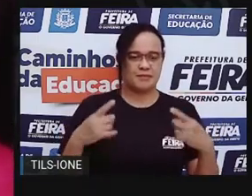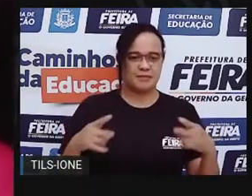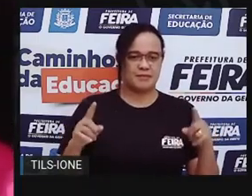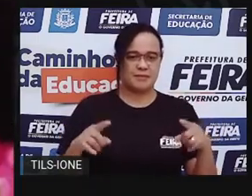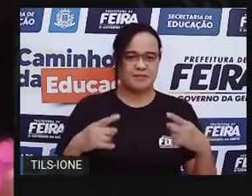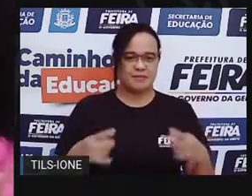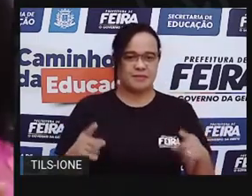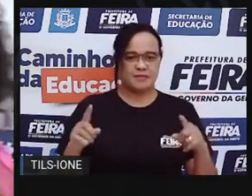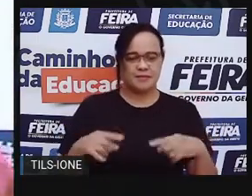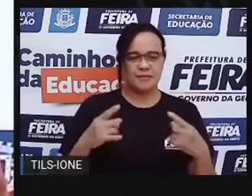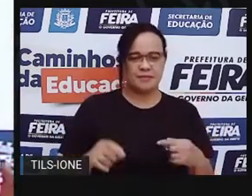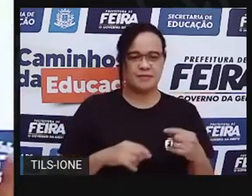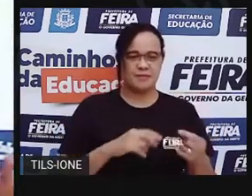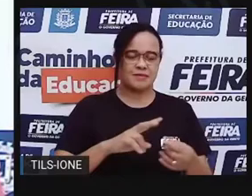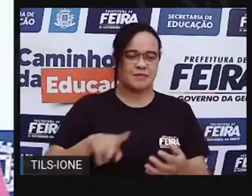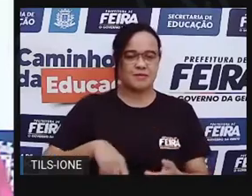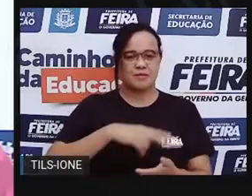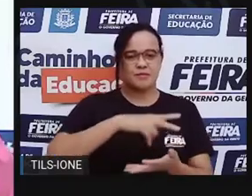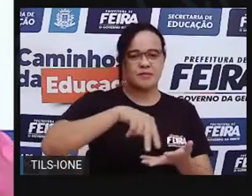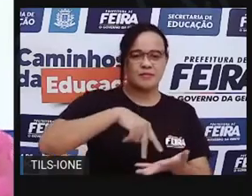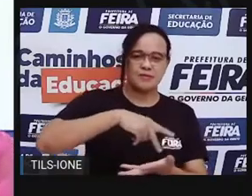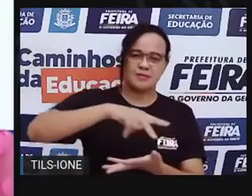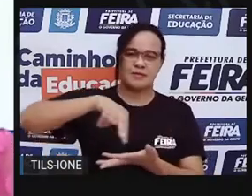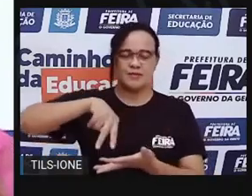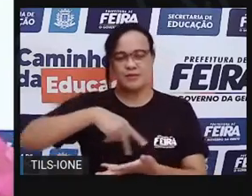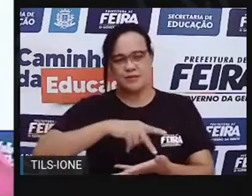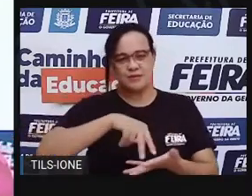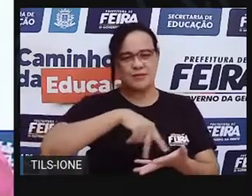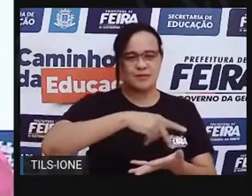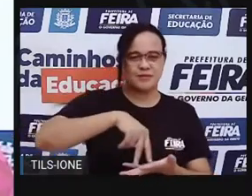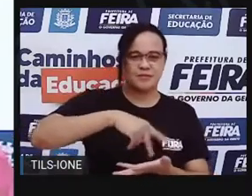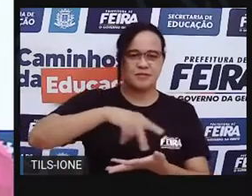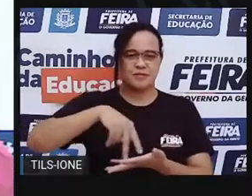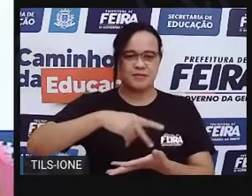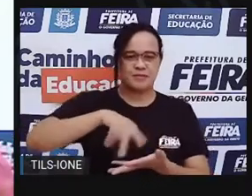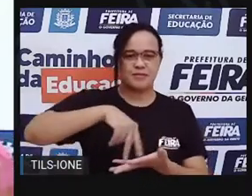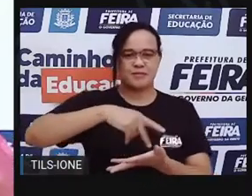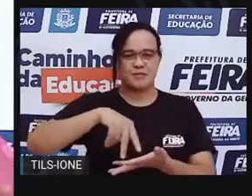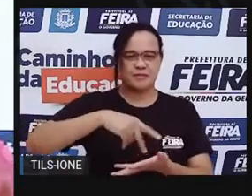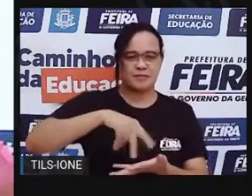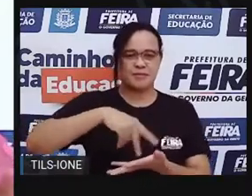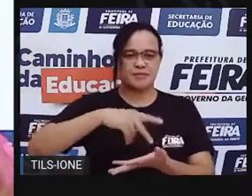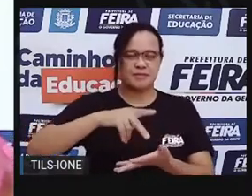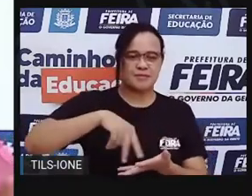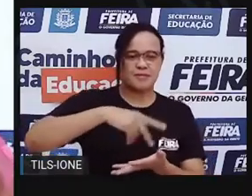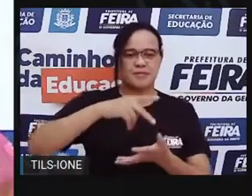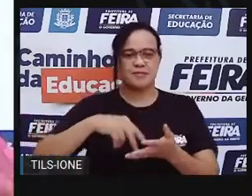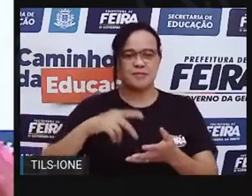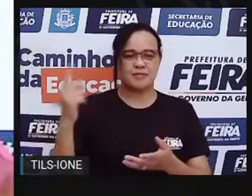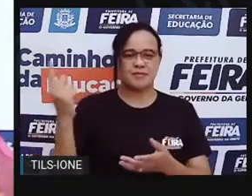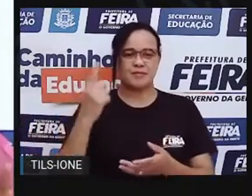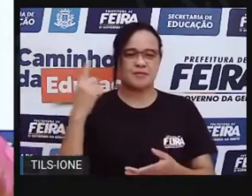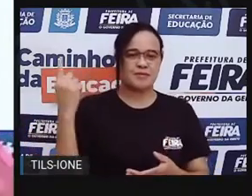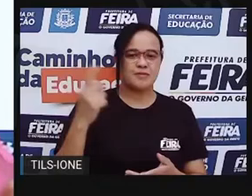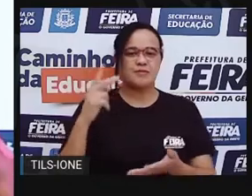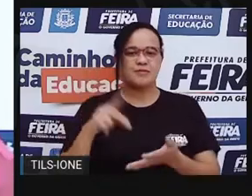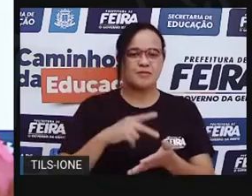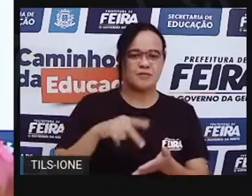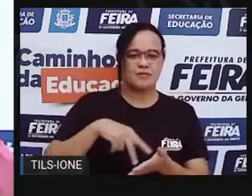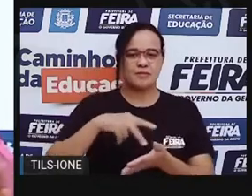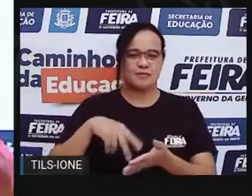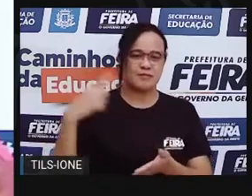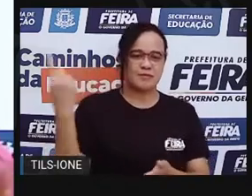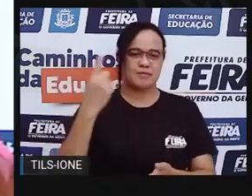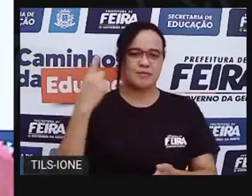O peão entrou na roda, o peão entrou na roda, o peão. Roda peão, bandeia peão.